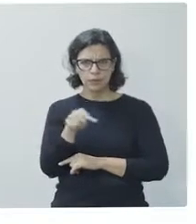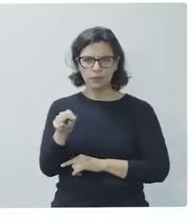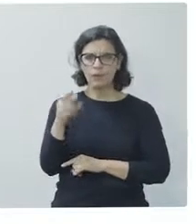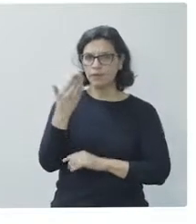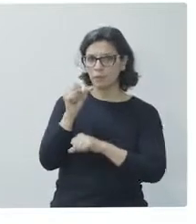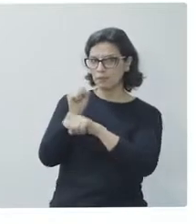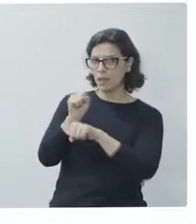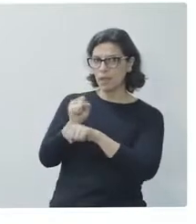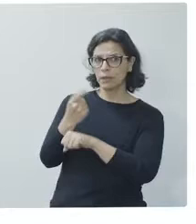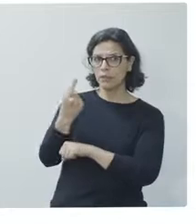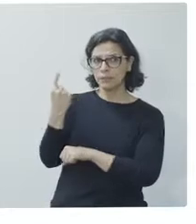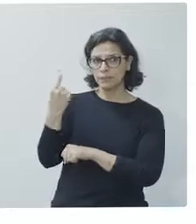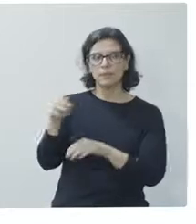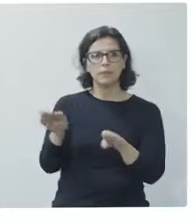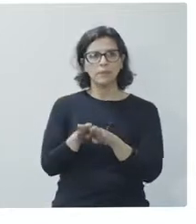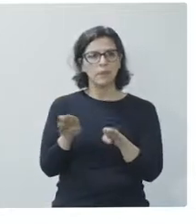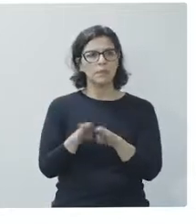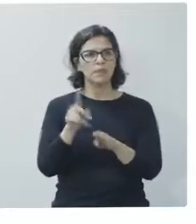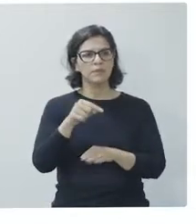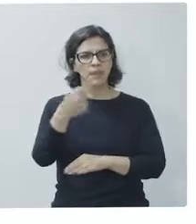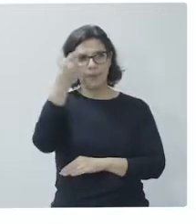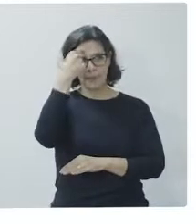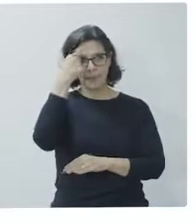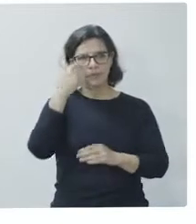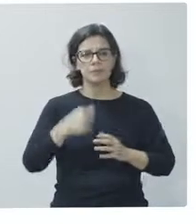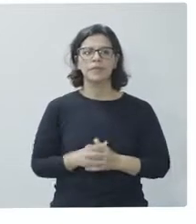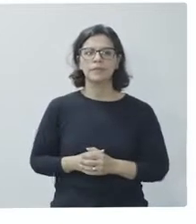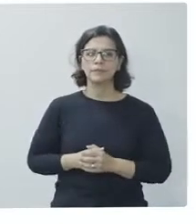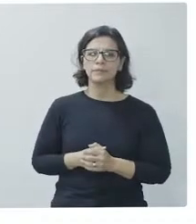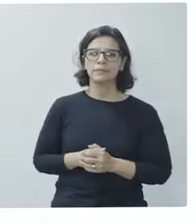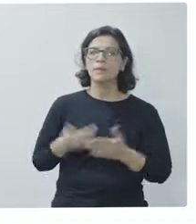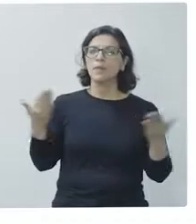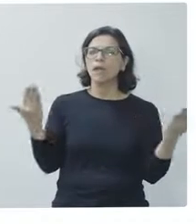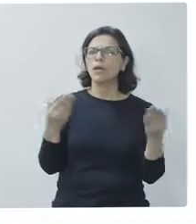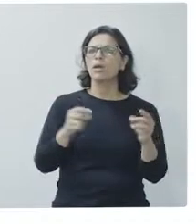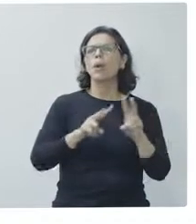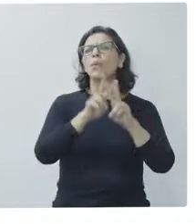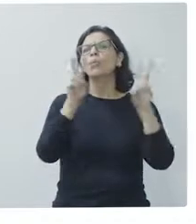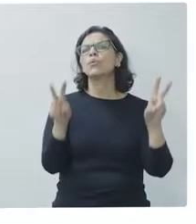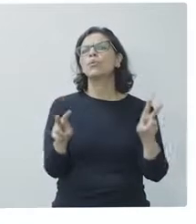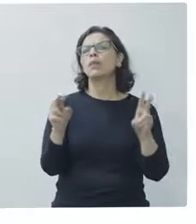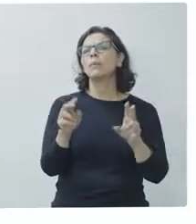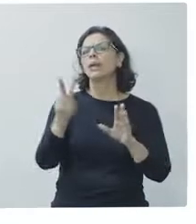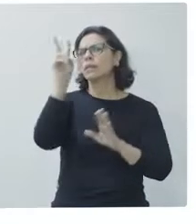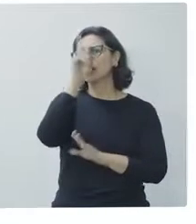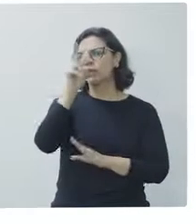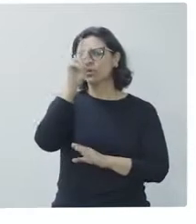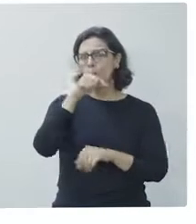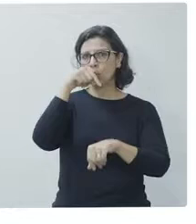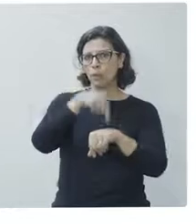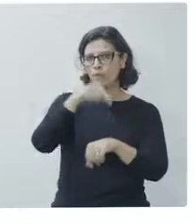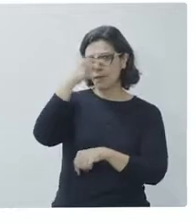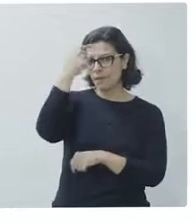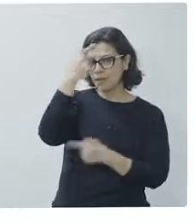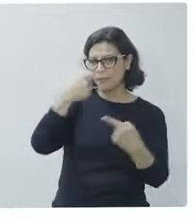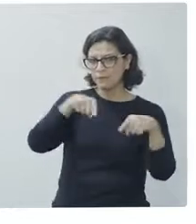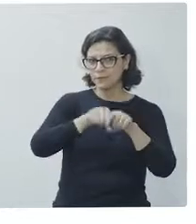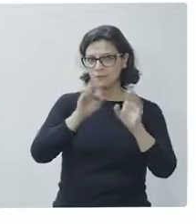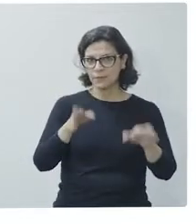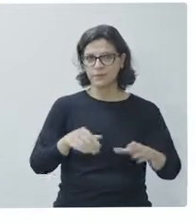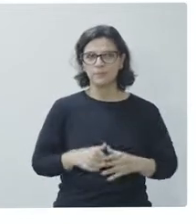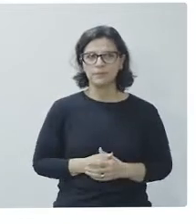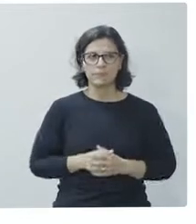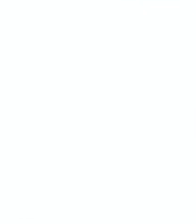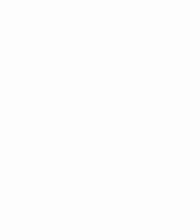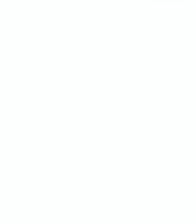aí, tá? Penso para vocês pensarem qual é o título do conto. Vou dar um tempinho para você e eu já volto.